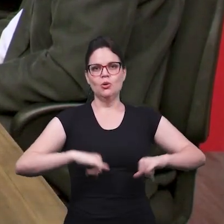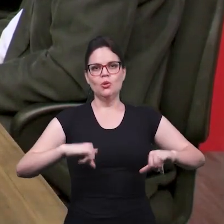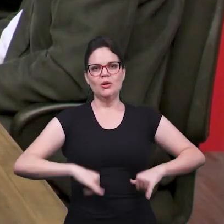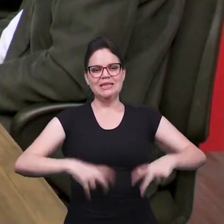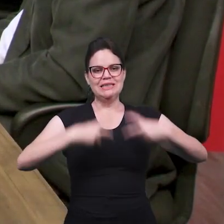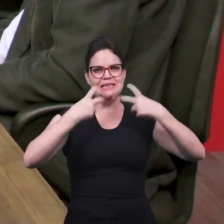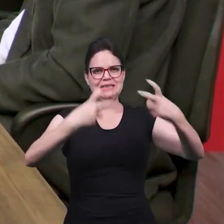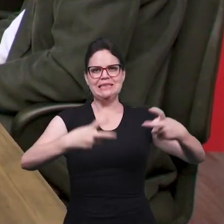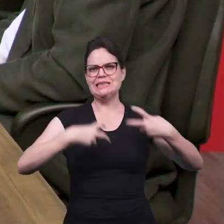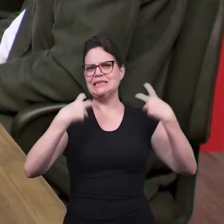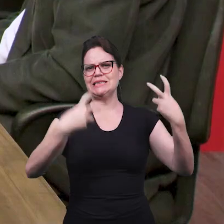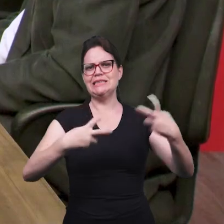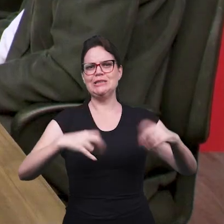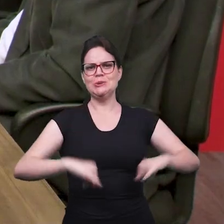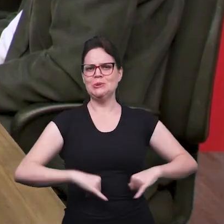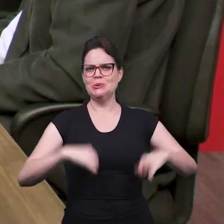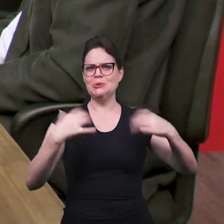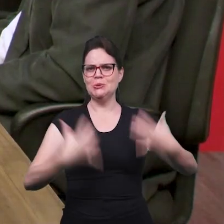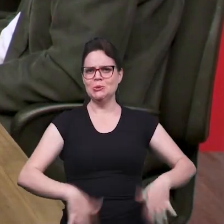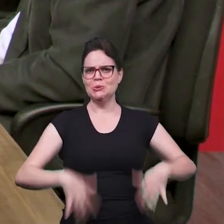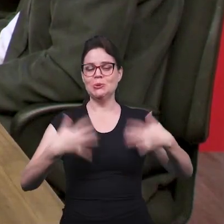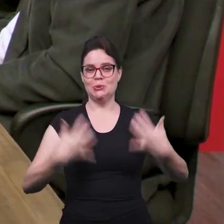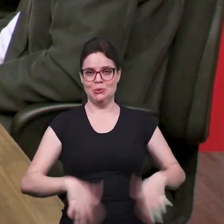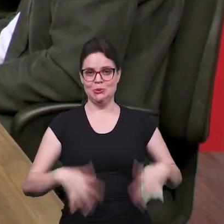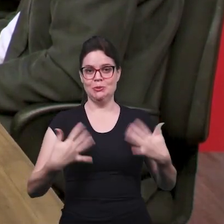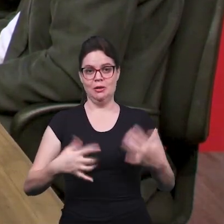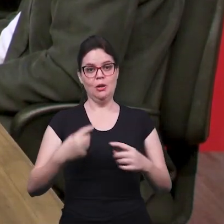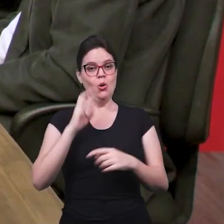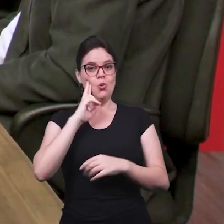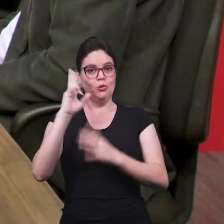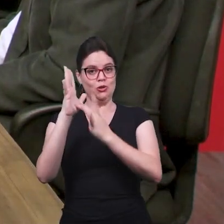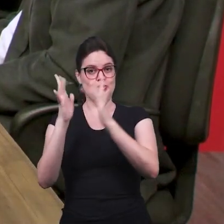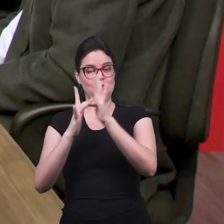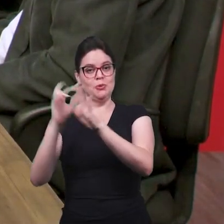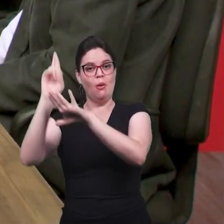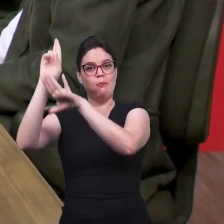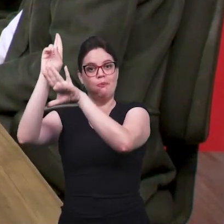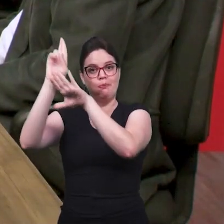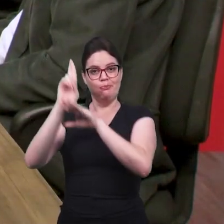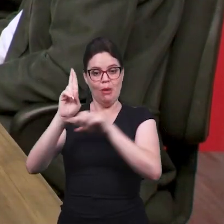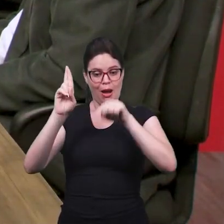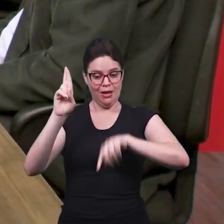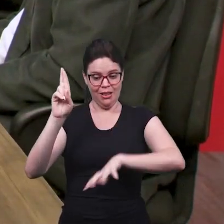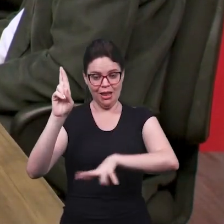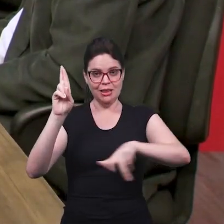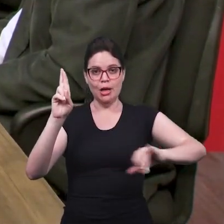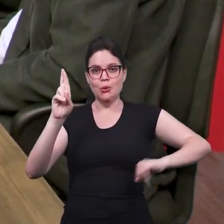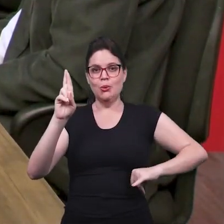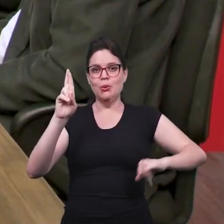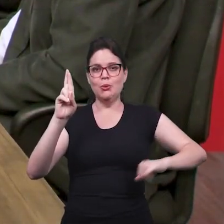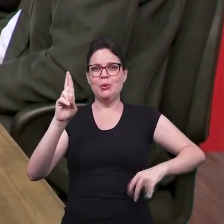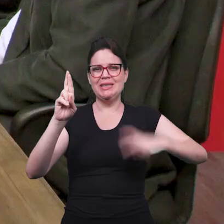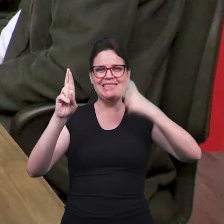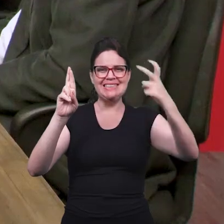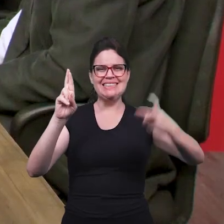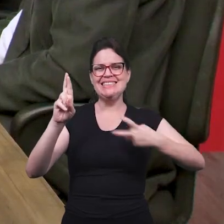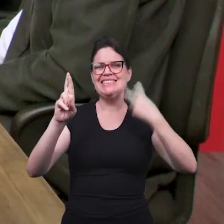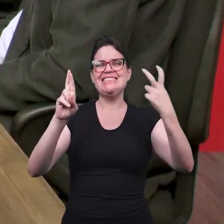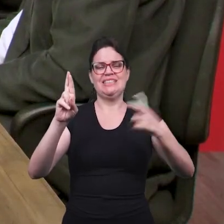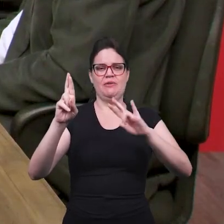a repercussão com o mundo, as consequências, os juízos,